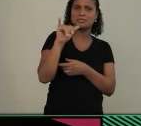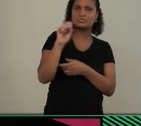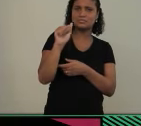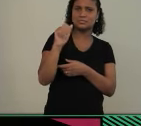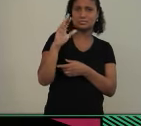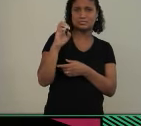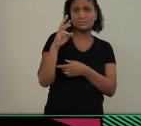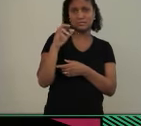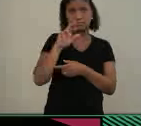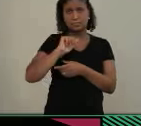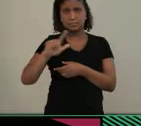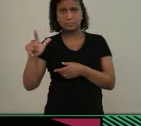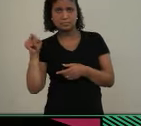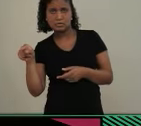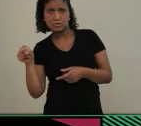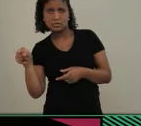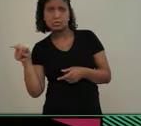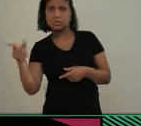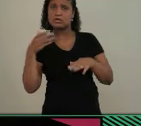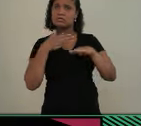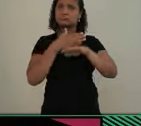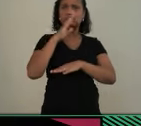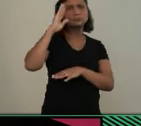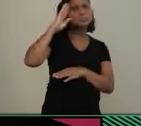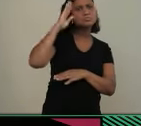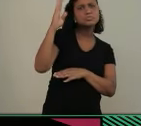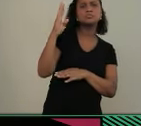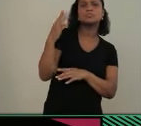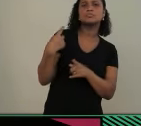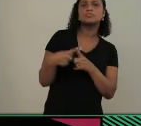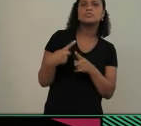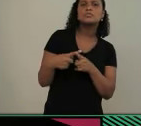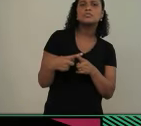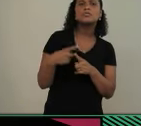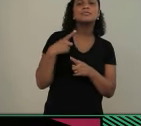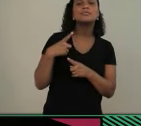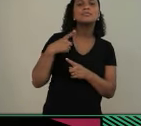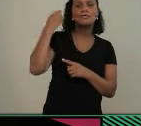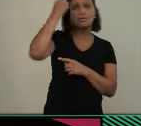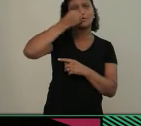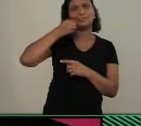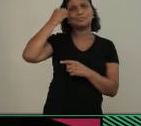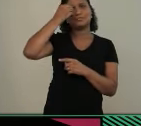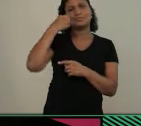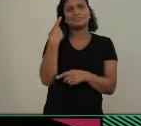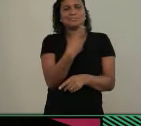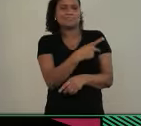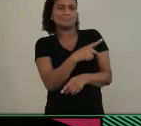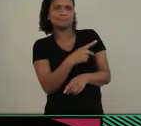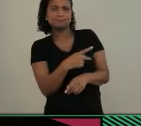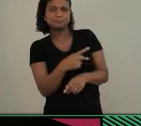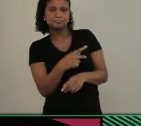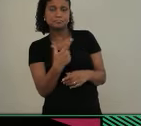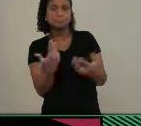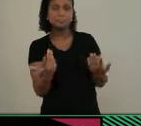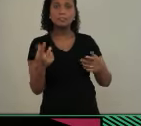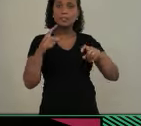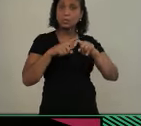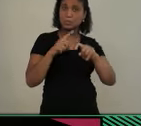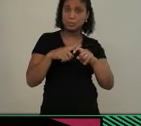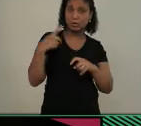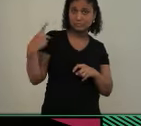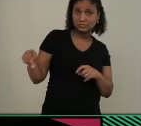é, além do corpo, uma experiência em arte e educação. E ela trabalhou com